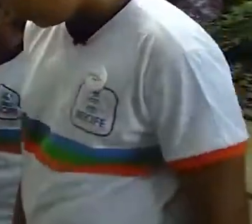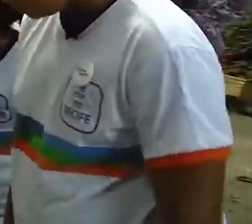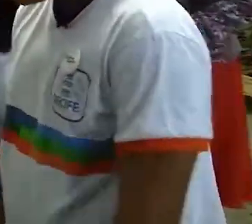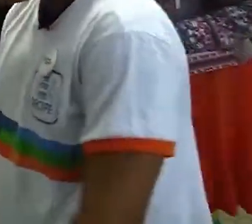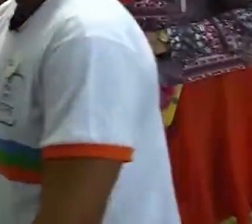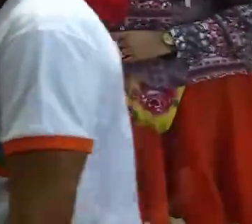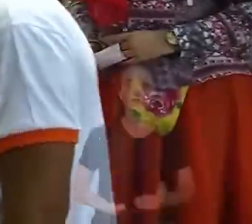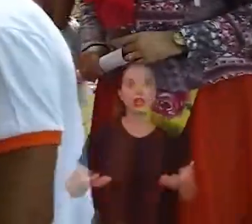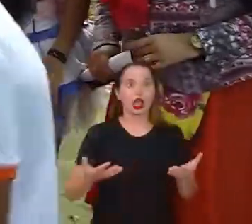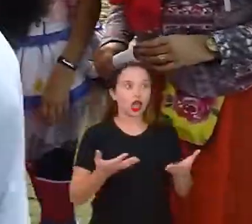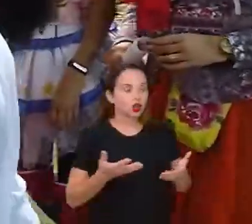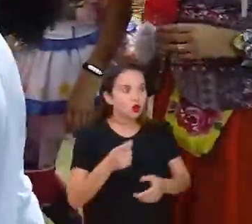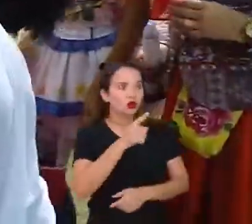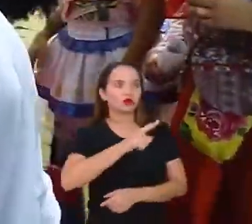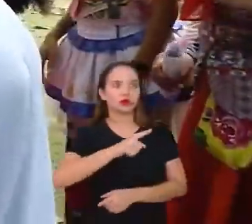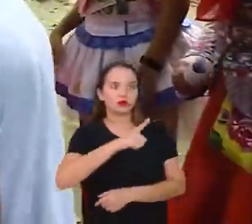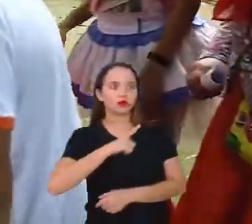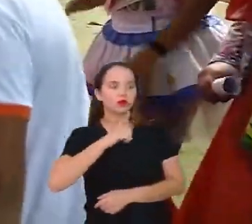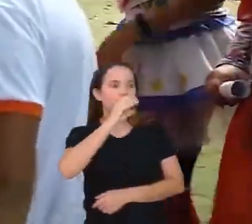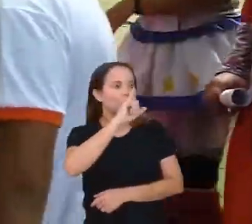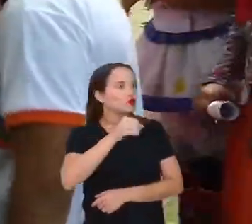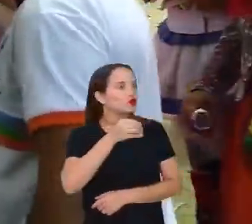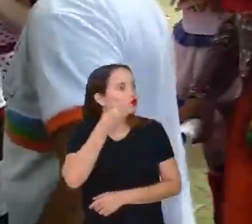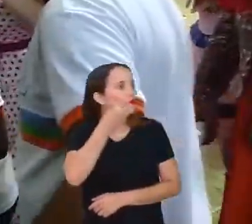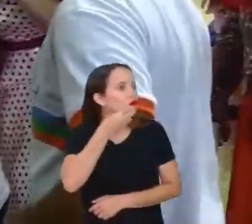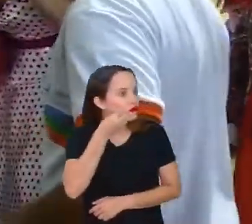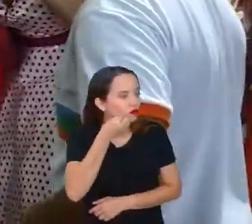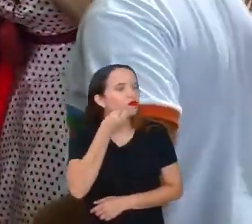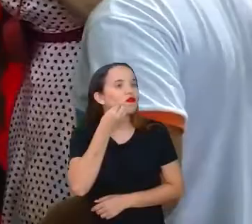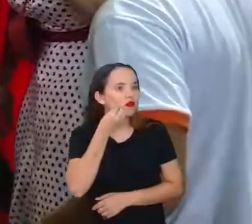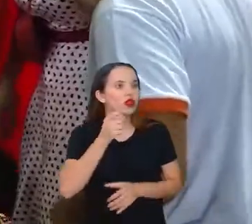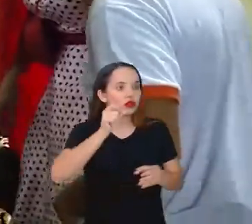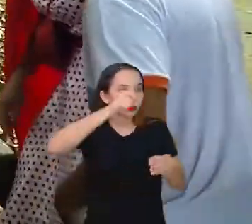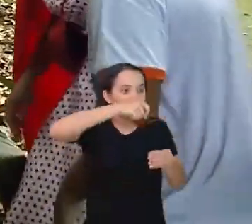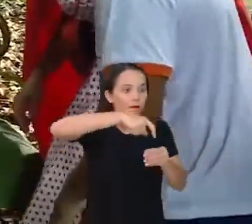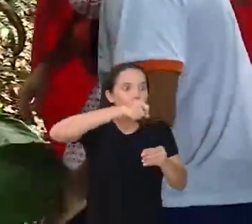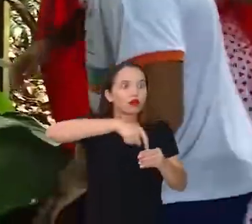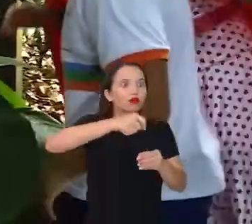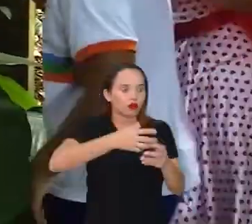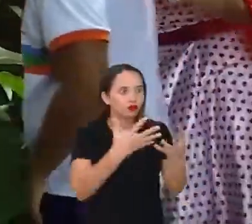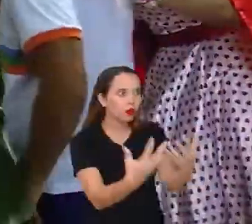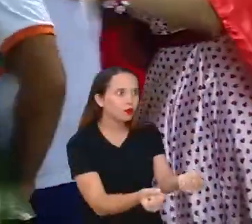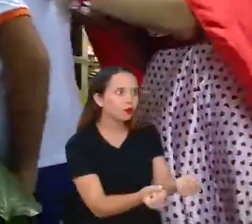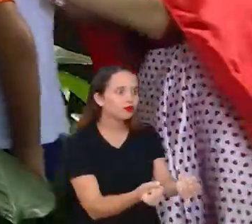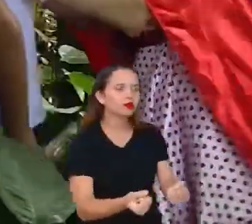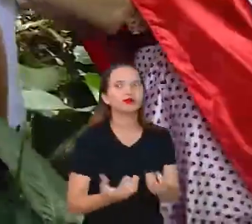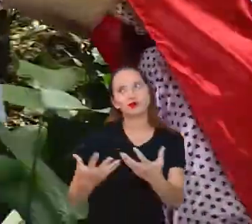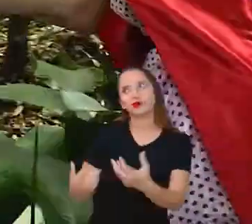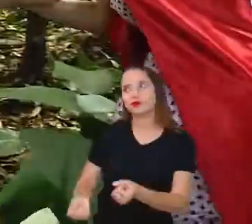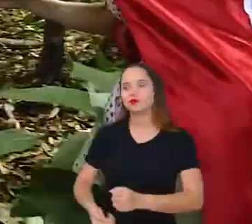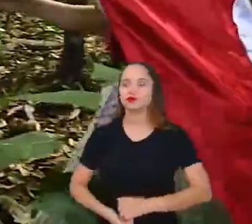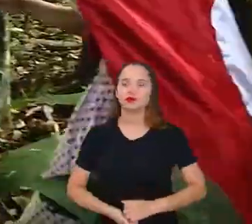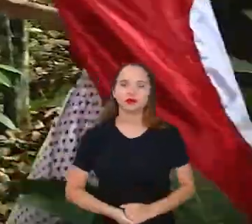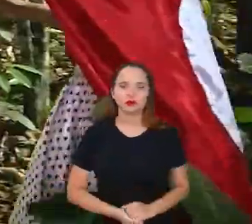Agora vocês vão ter a experiência de plantar uma muda. Vamos lá? Vamos!